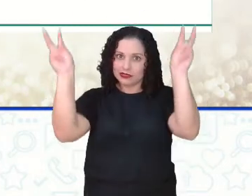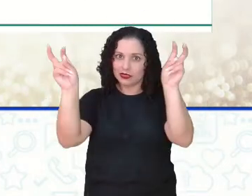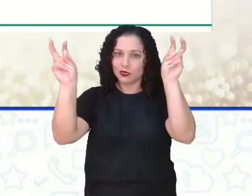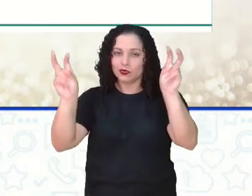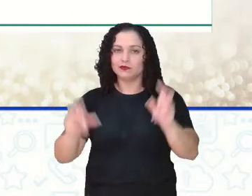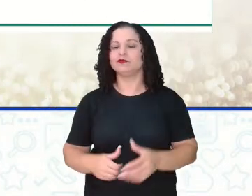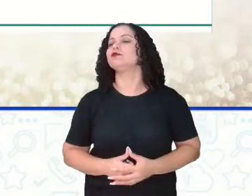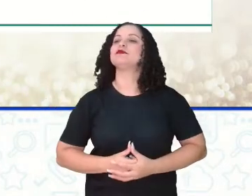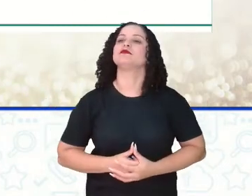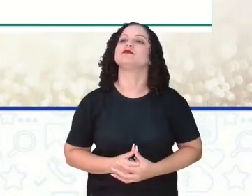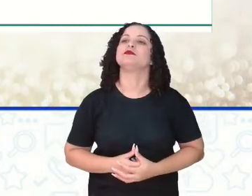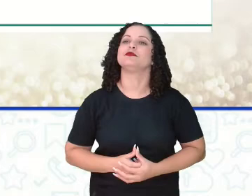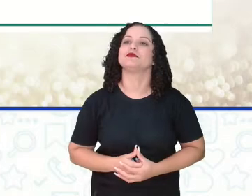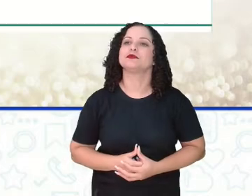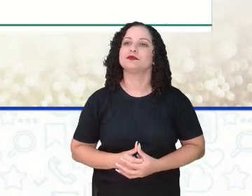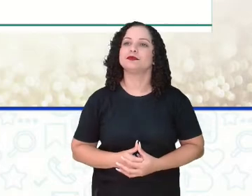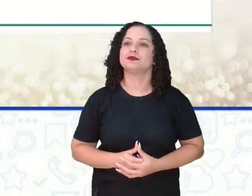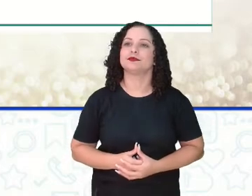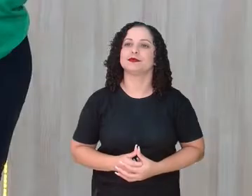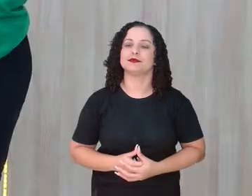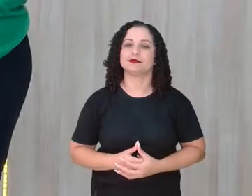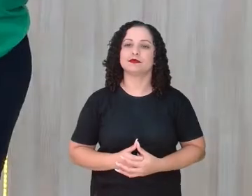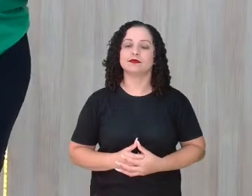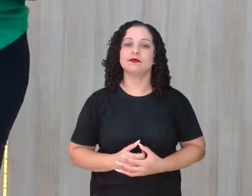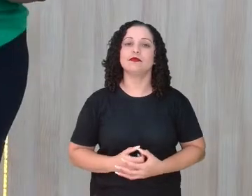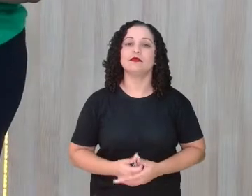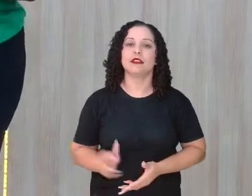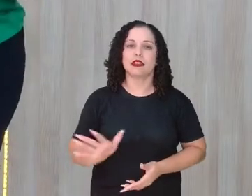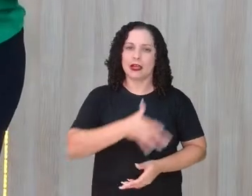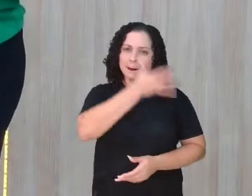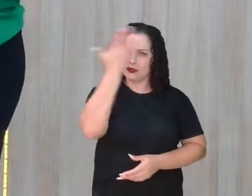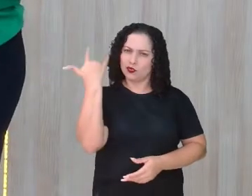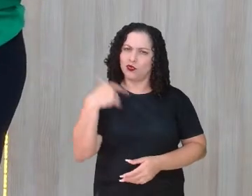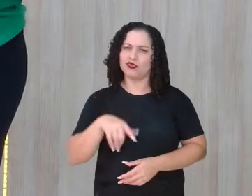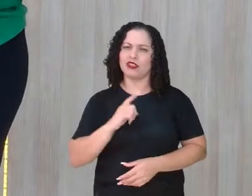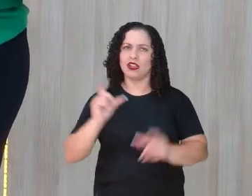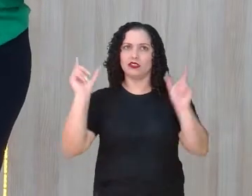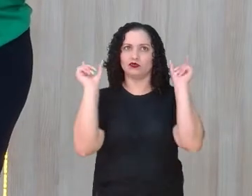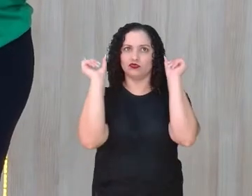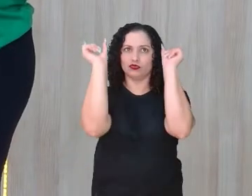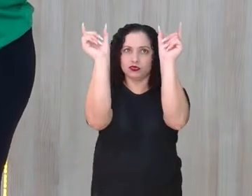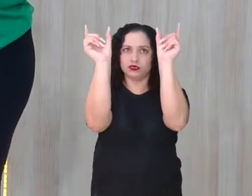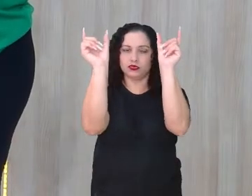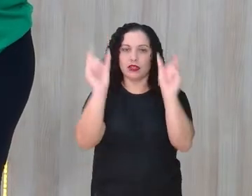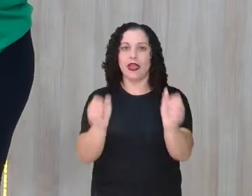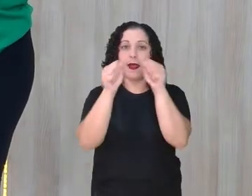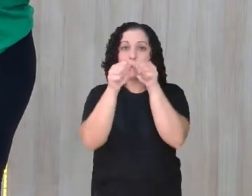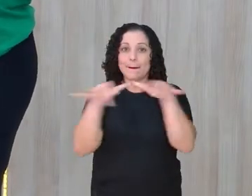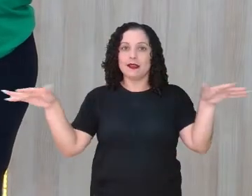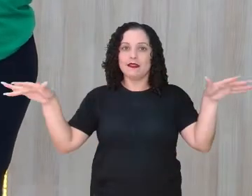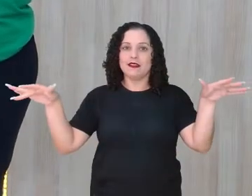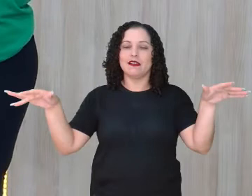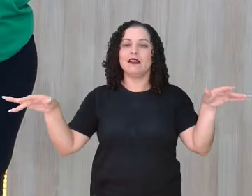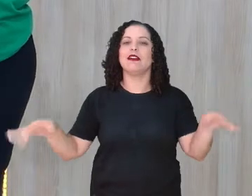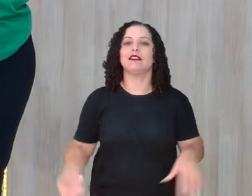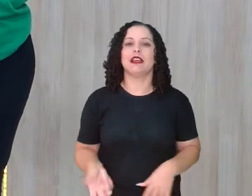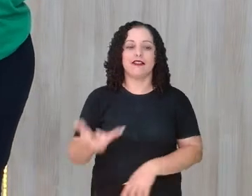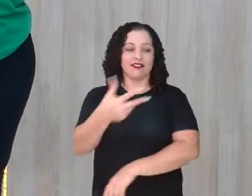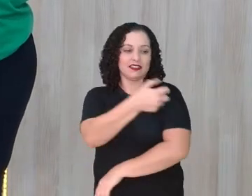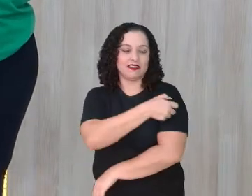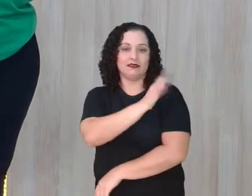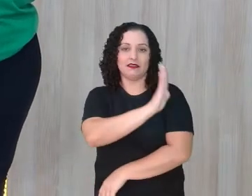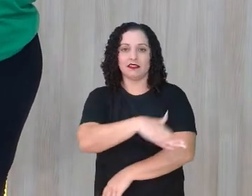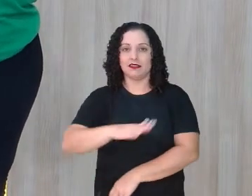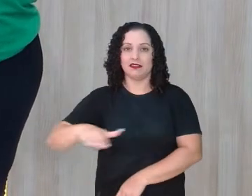o jornal, né, o jornalista já colocou aí amplia, vacinação infantil,